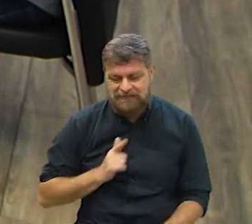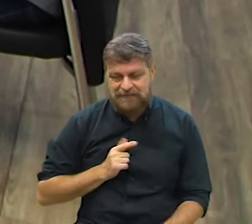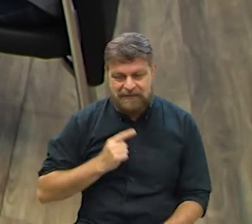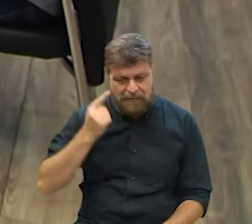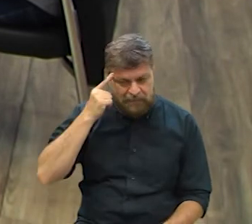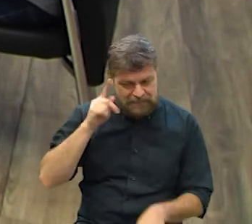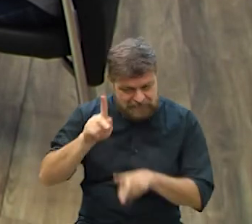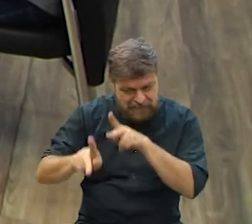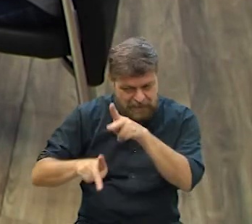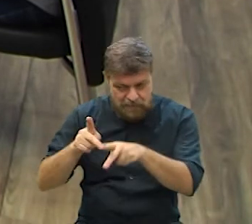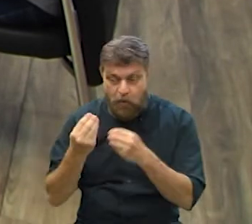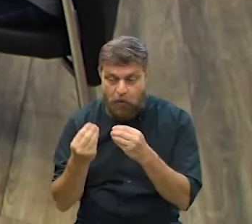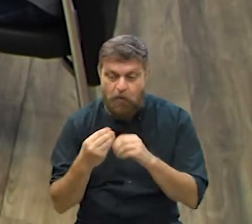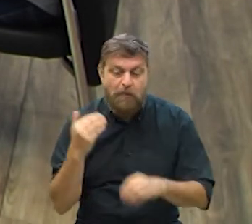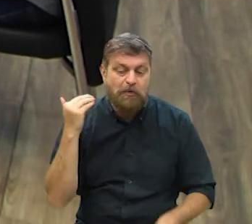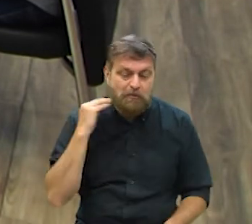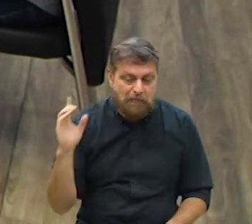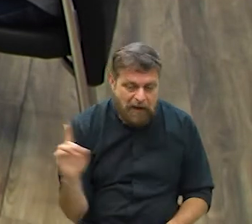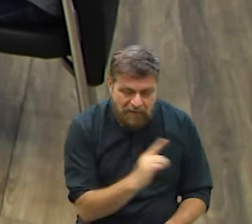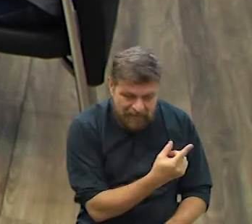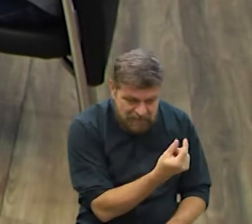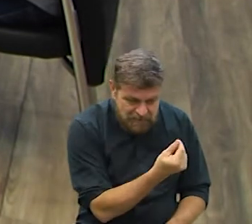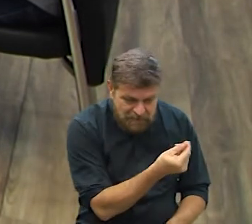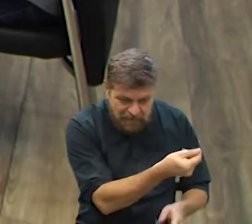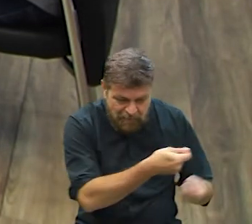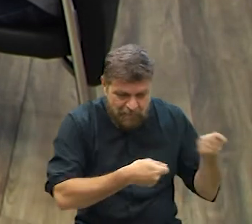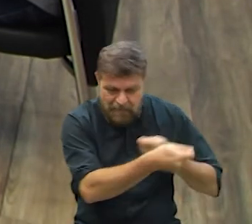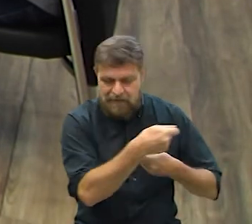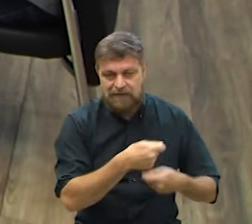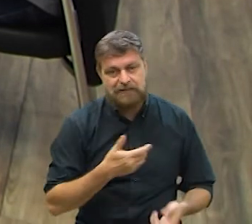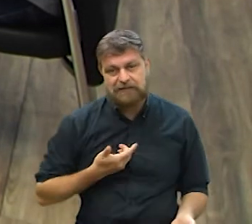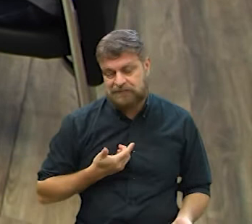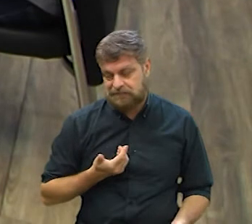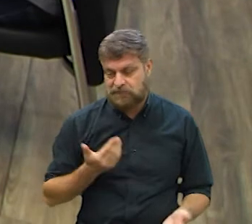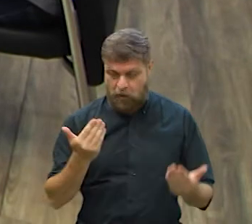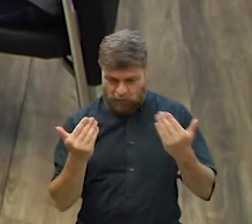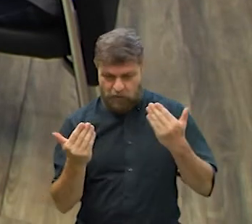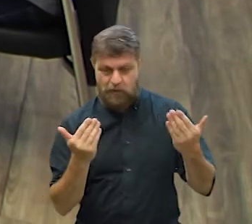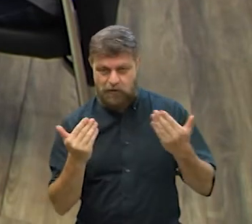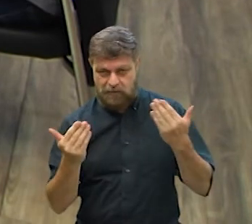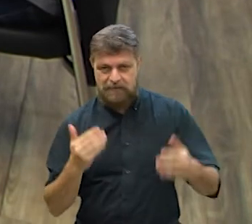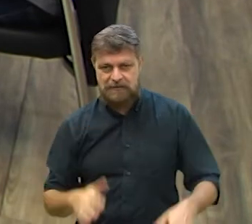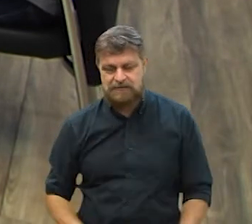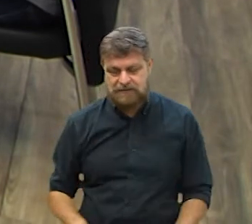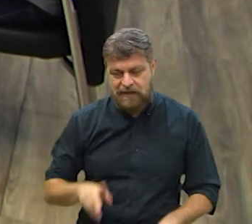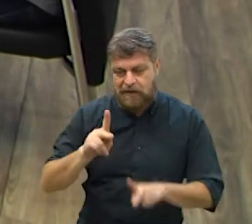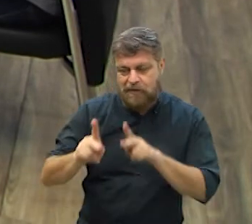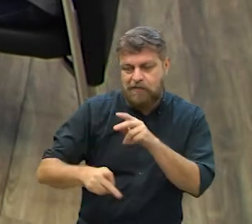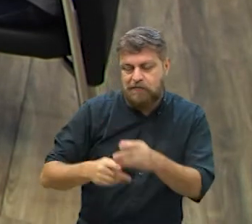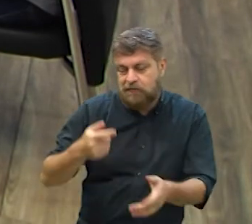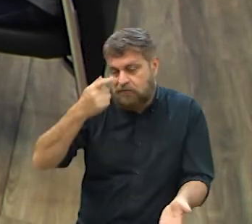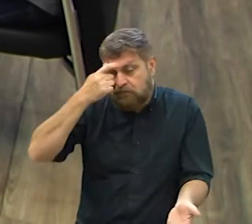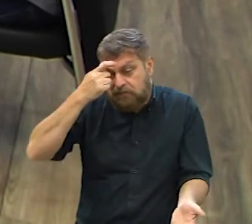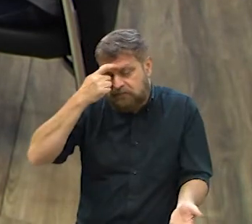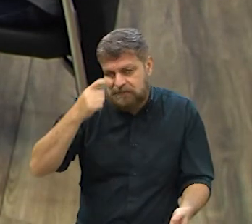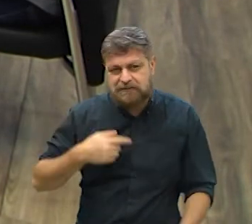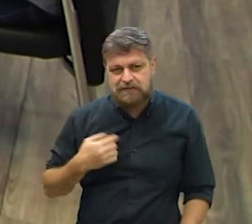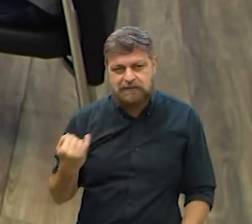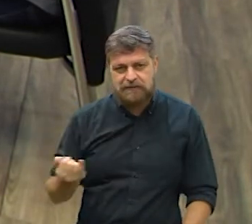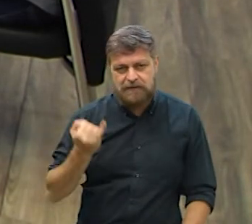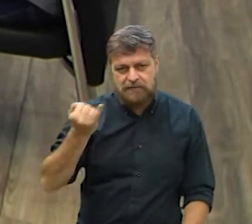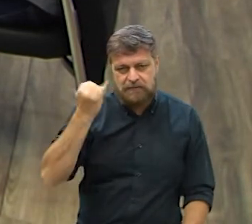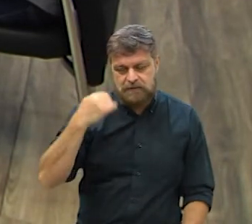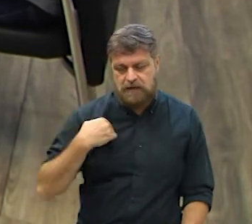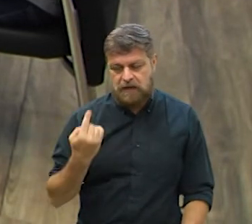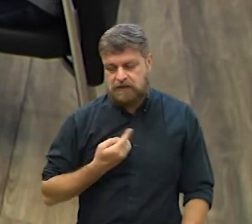Imagina eu de pegar do banco, é mais ou menos assim a proporção da mentalidade do povo. Então é importante ressaltar Não, isso.